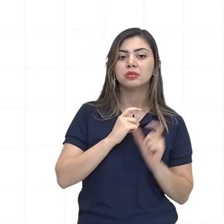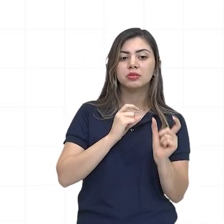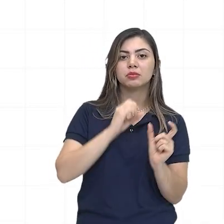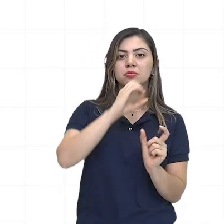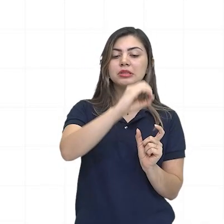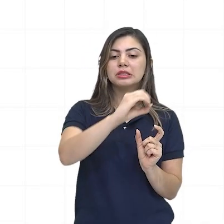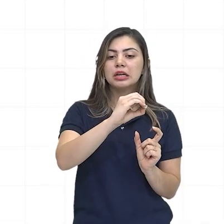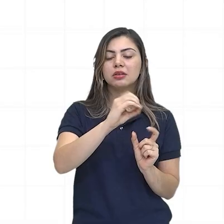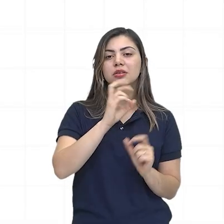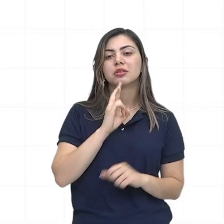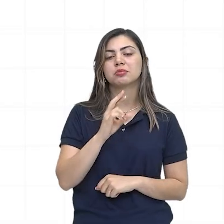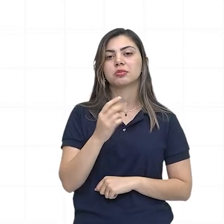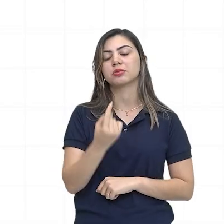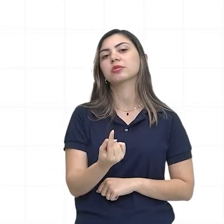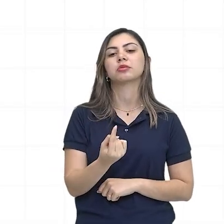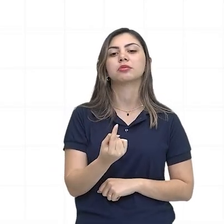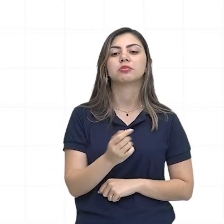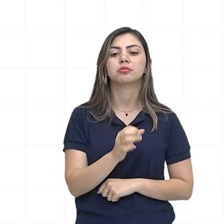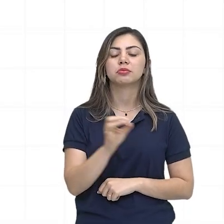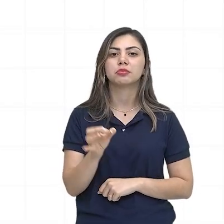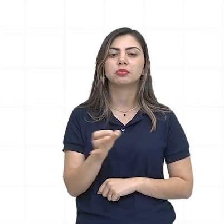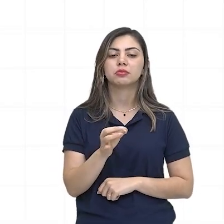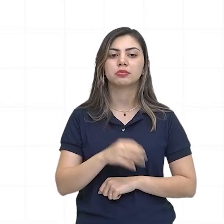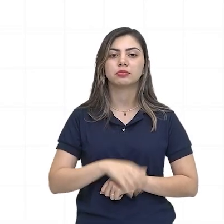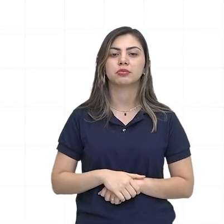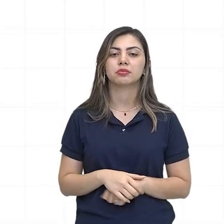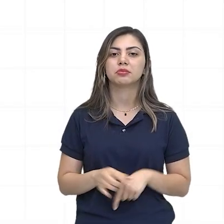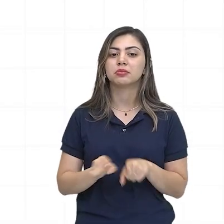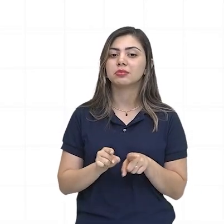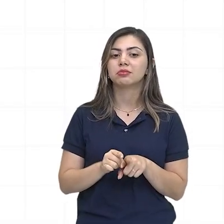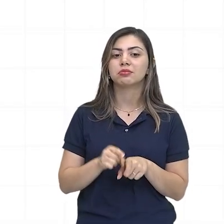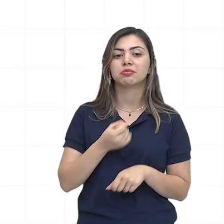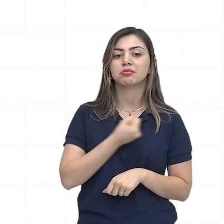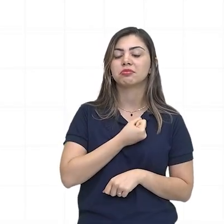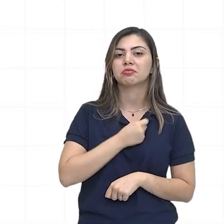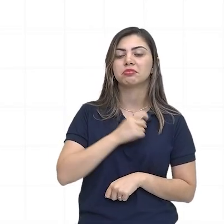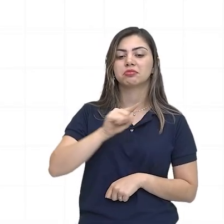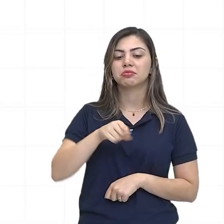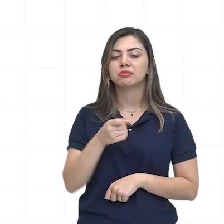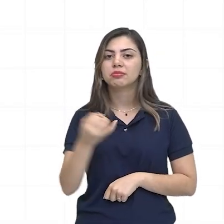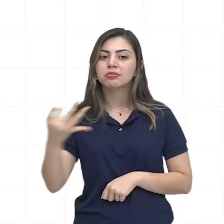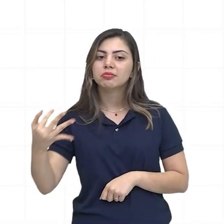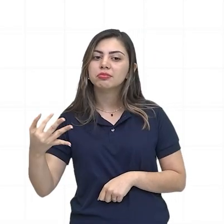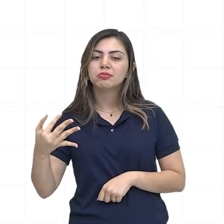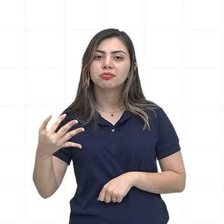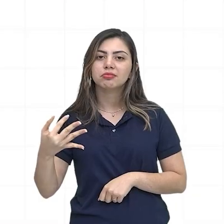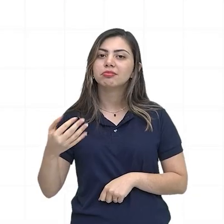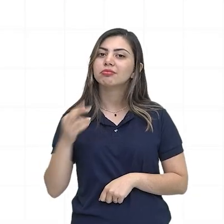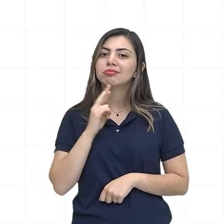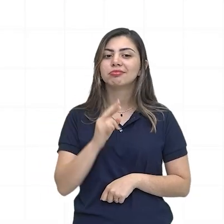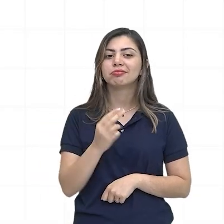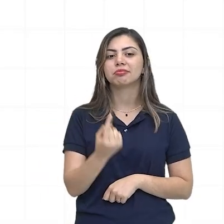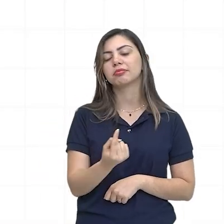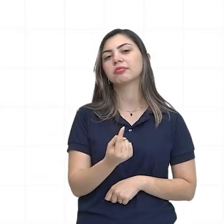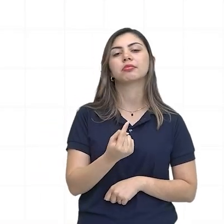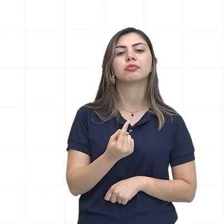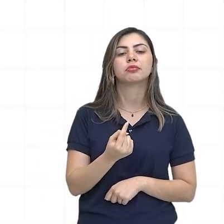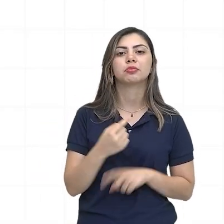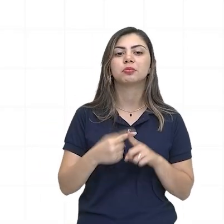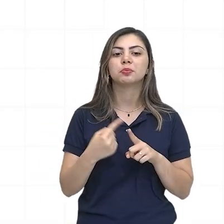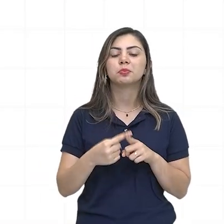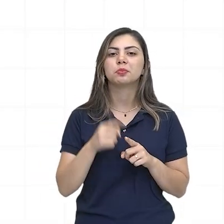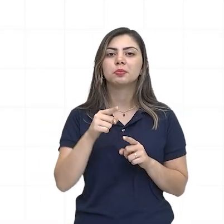1. E isso vai valer também para os números decimais. Qualquer valor decimal ou